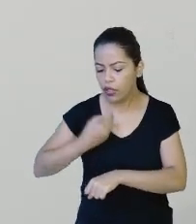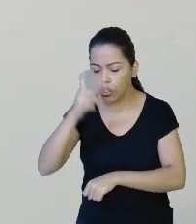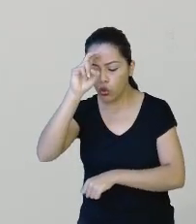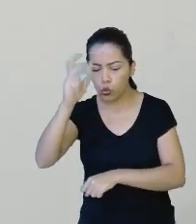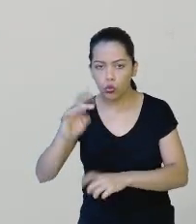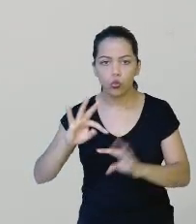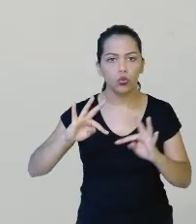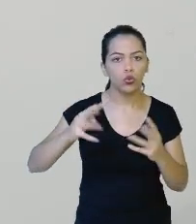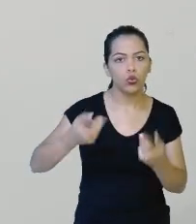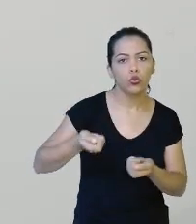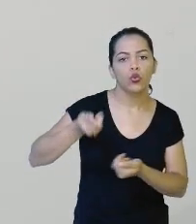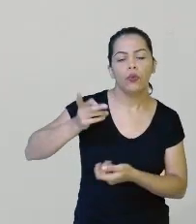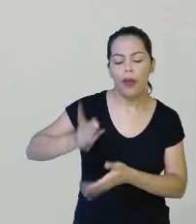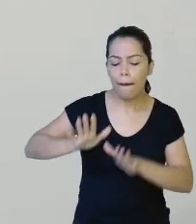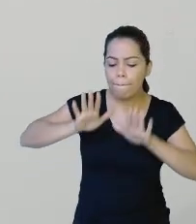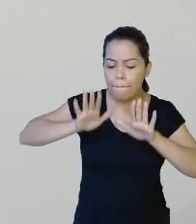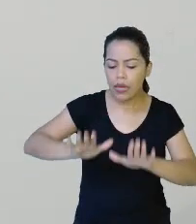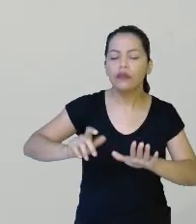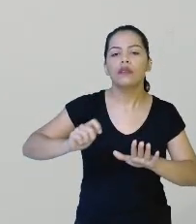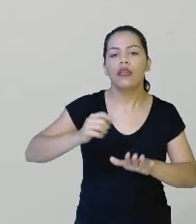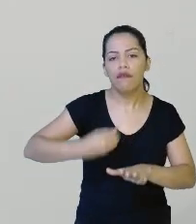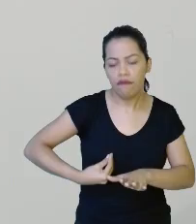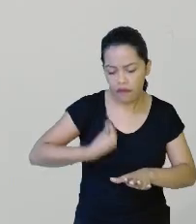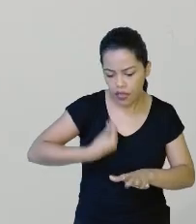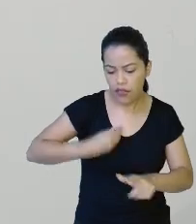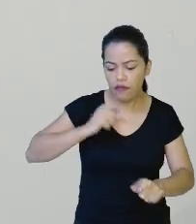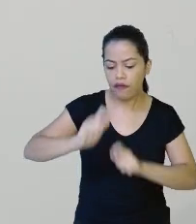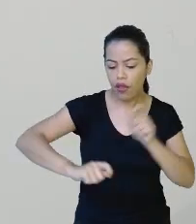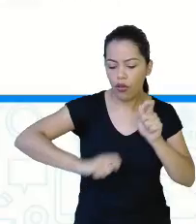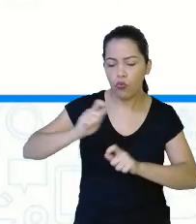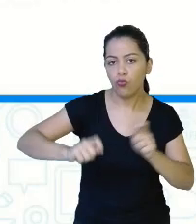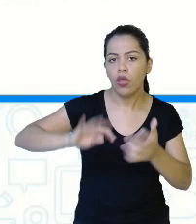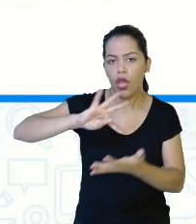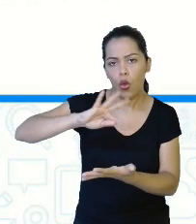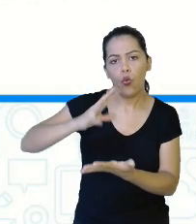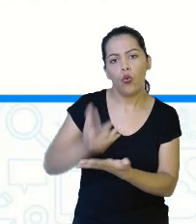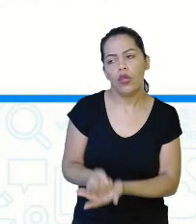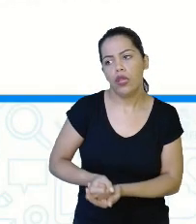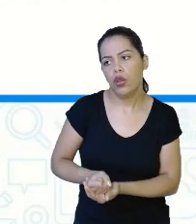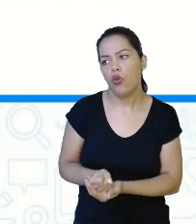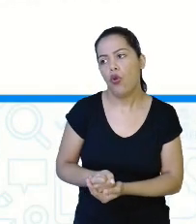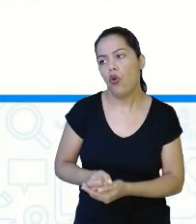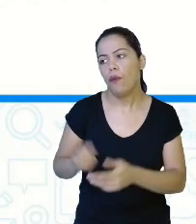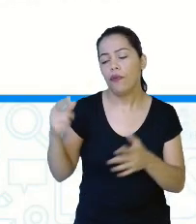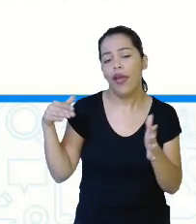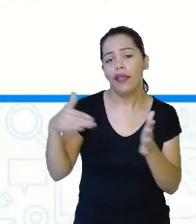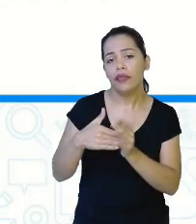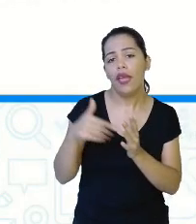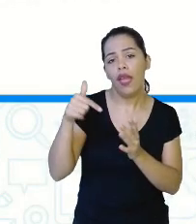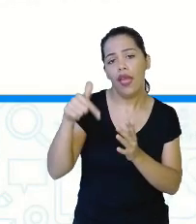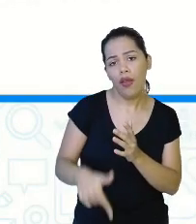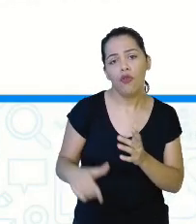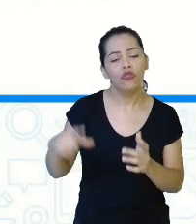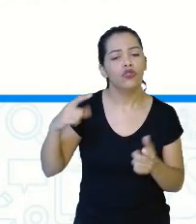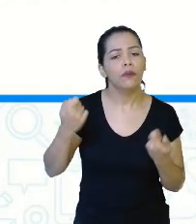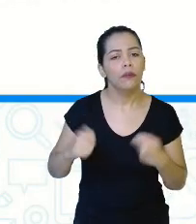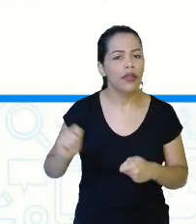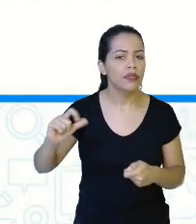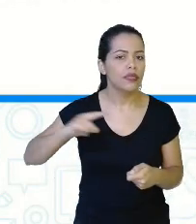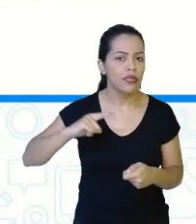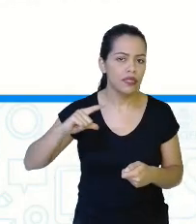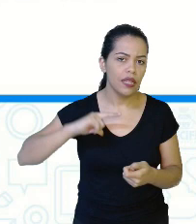os quilombos tiveram importante função na época da escravidão, mas até hoje desempenham um papel importante para a manutenção da